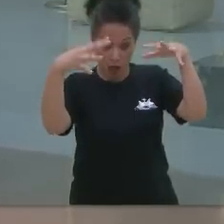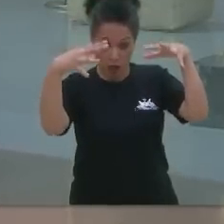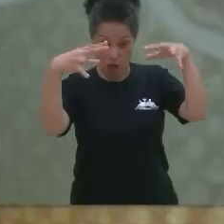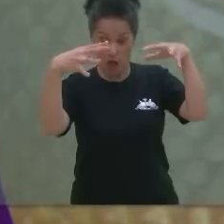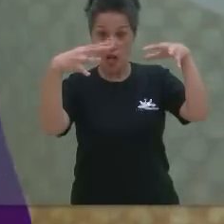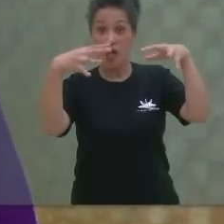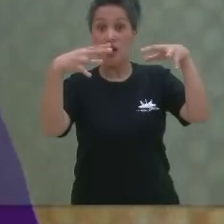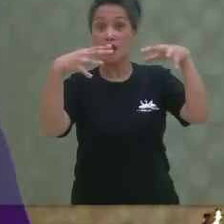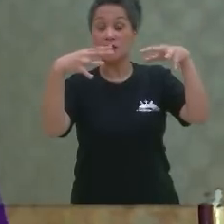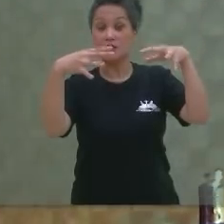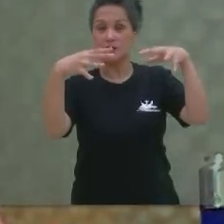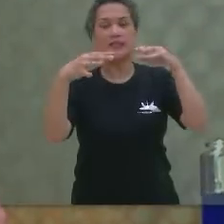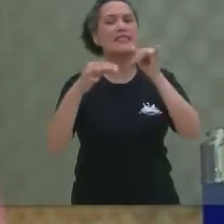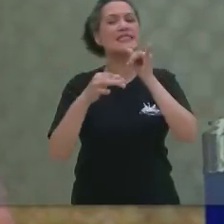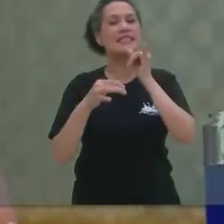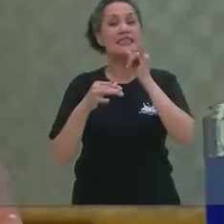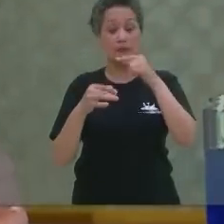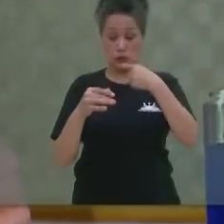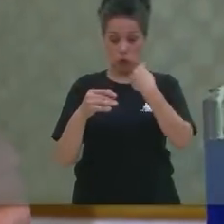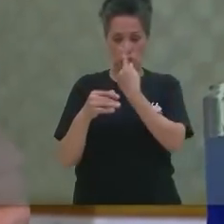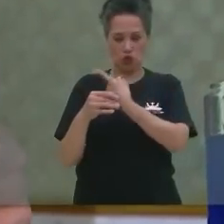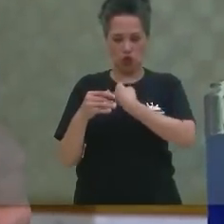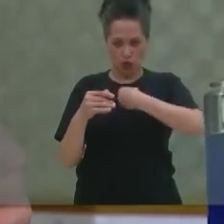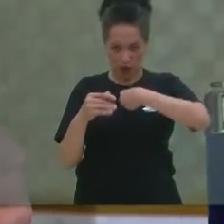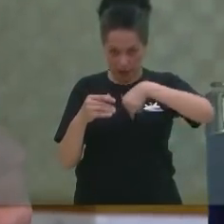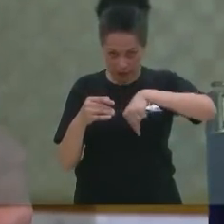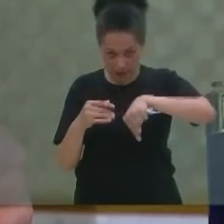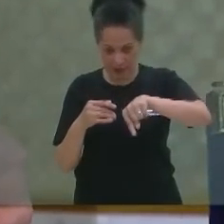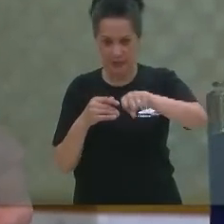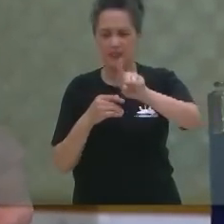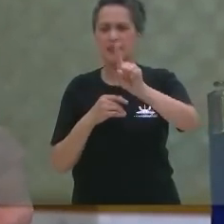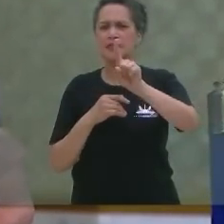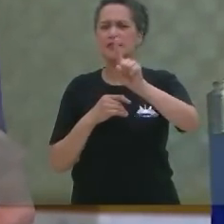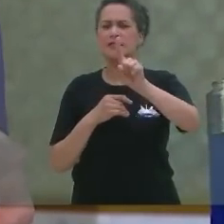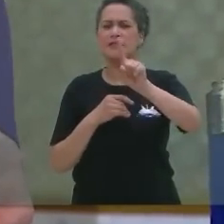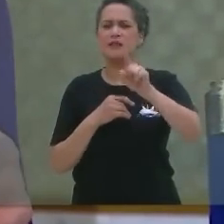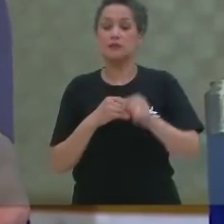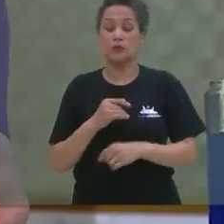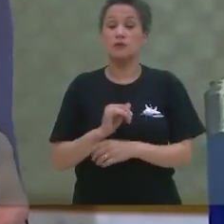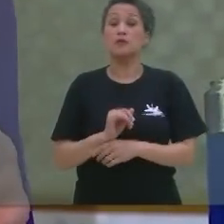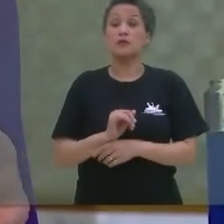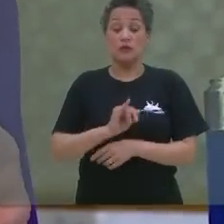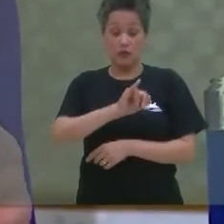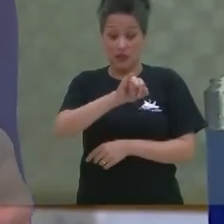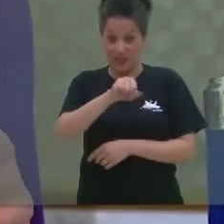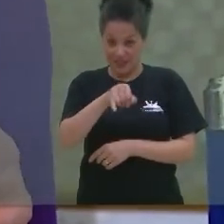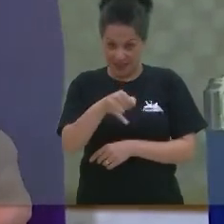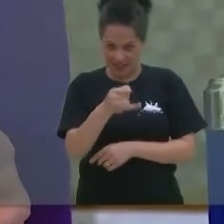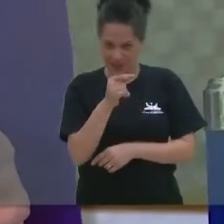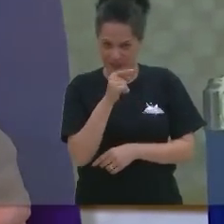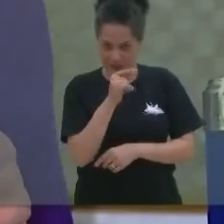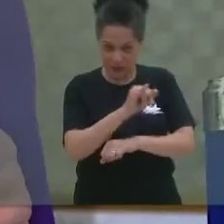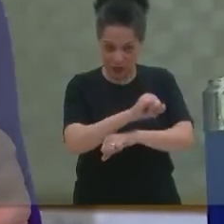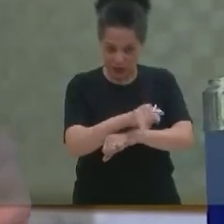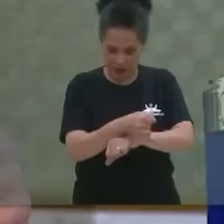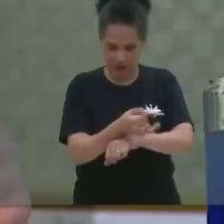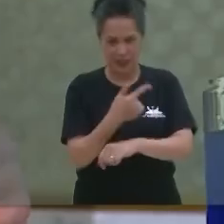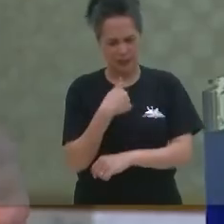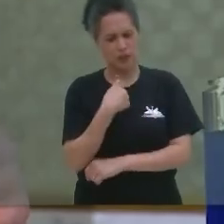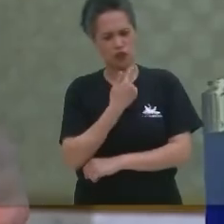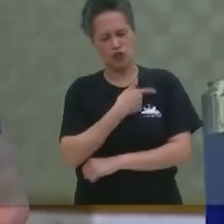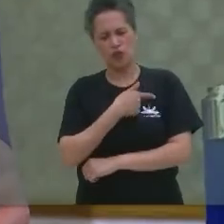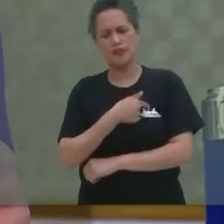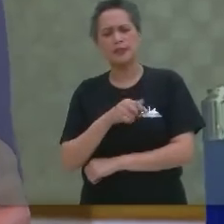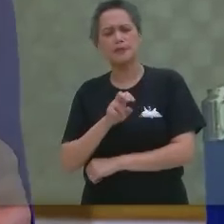Inclusive quando a gente vai para Jerusalém, ano que vem estarei indo, convido vocês quem puder, a gente está subindo,